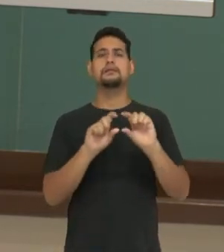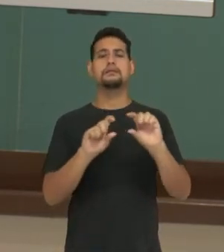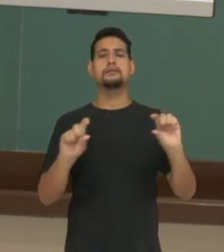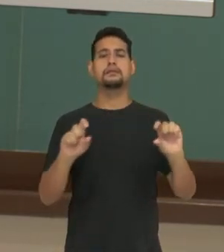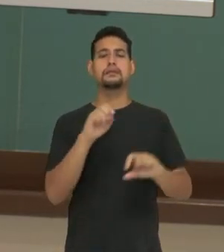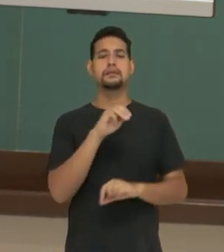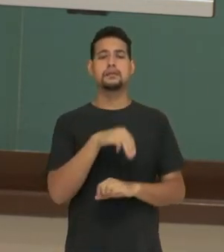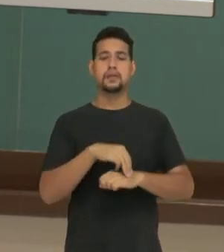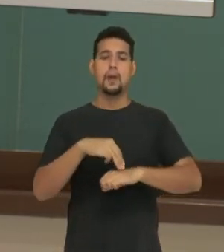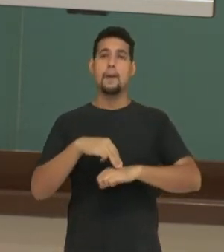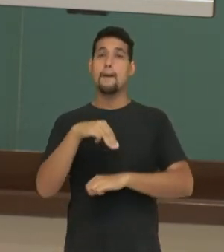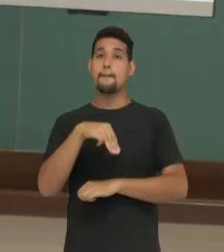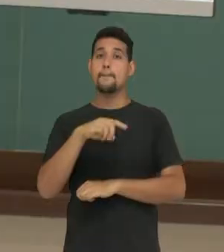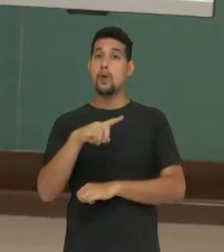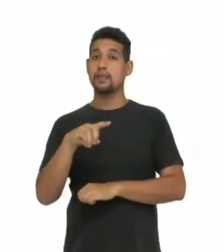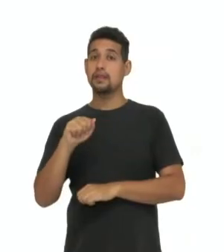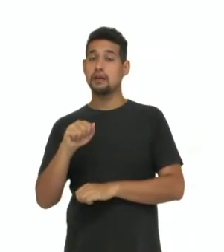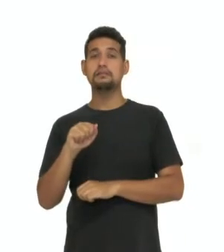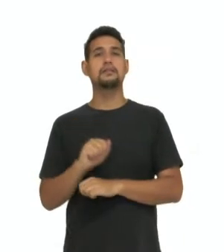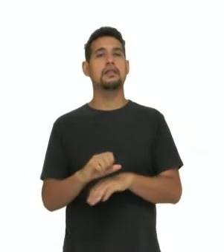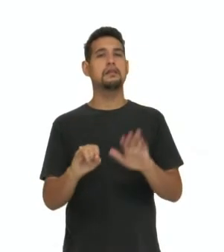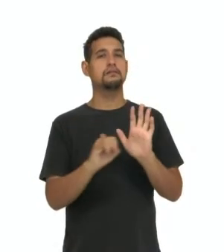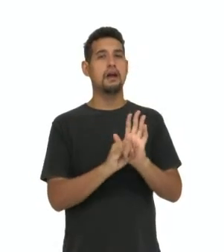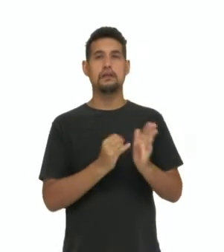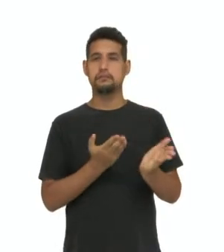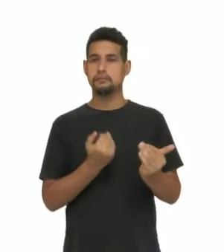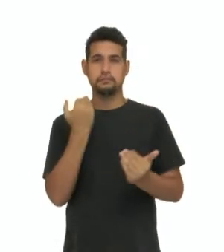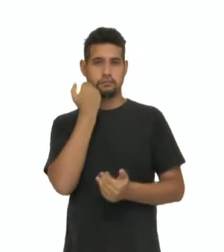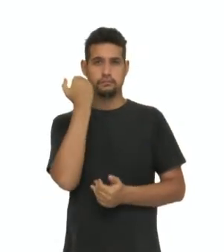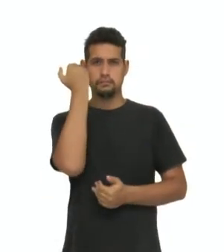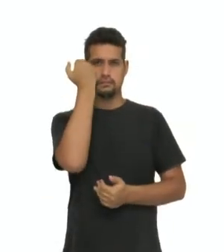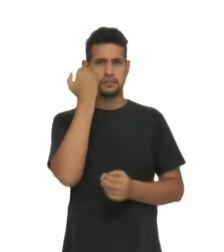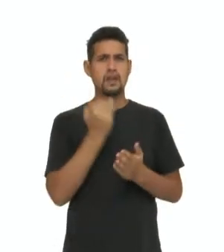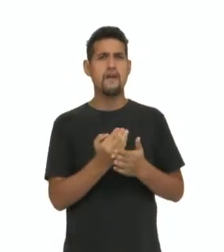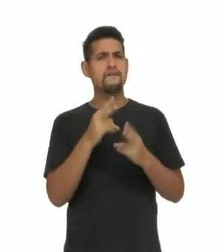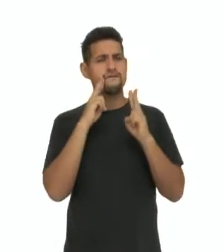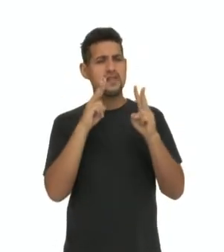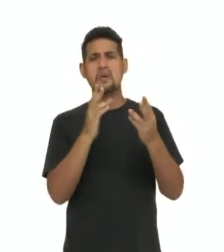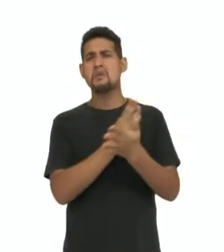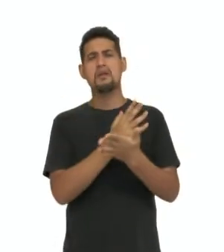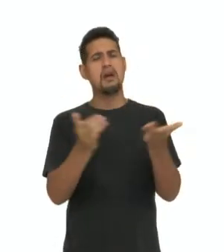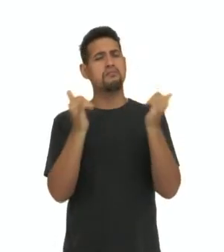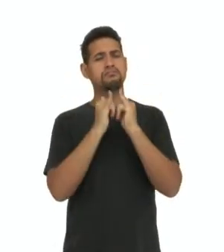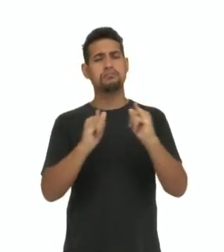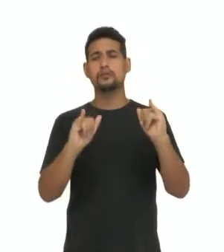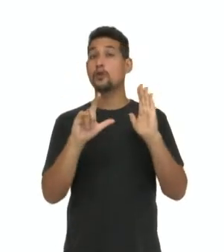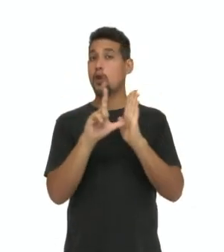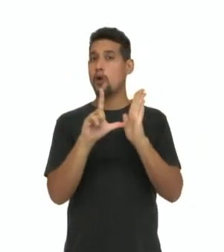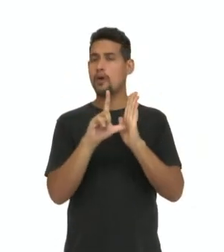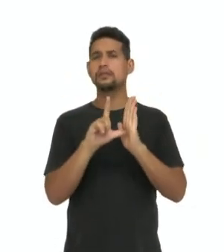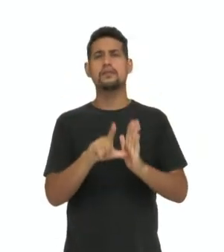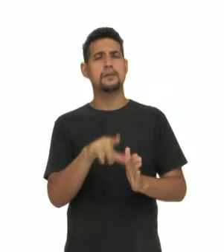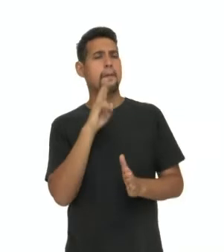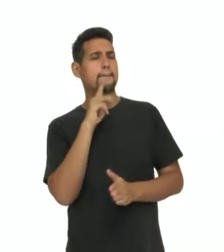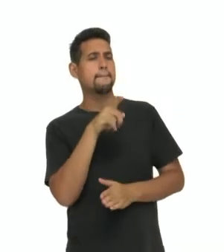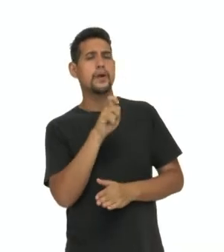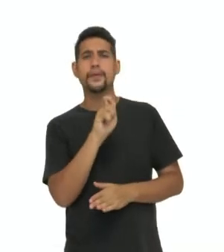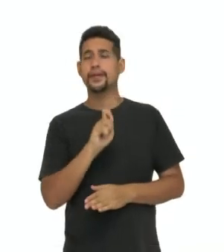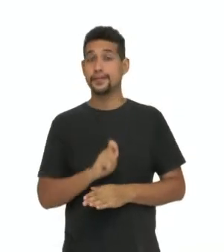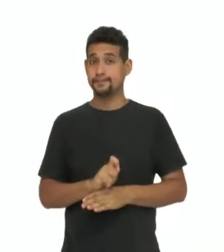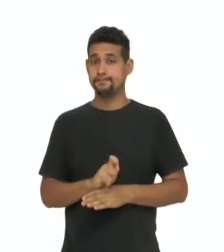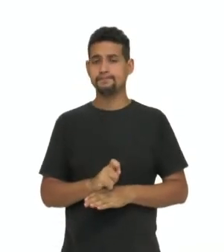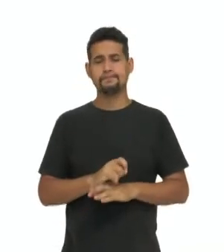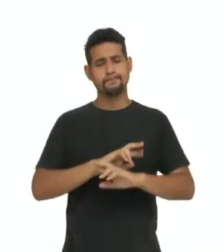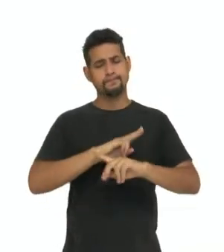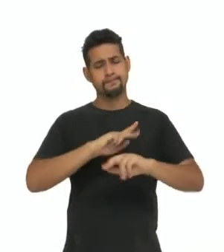e Identidade na Adolescência. Ao olhar para qualquer anúncio de loja de moda, você provavelmente notará que a